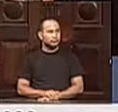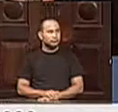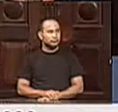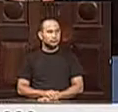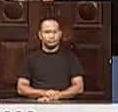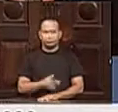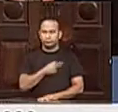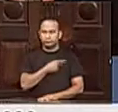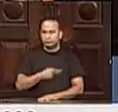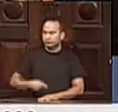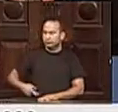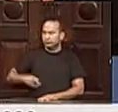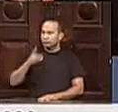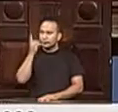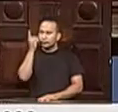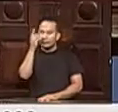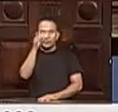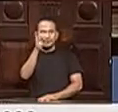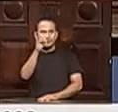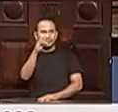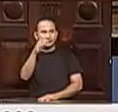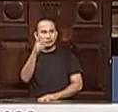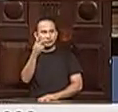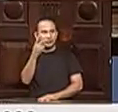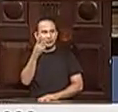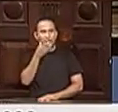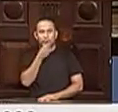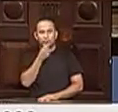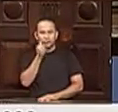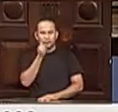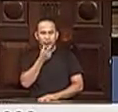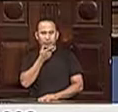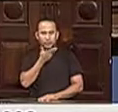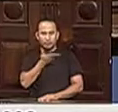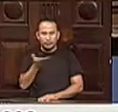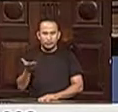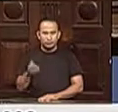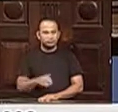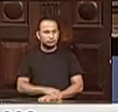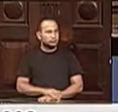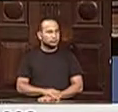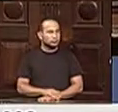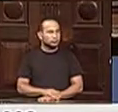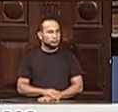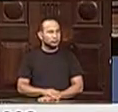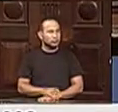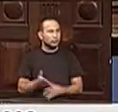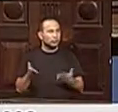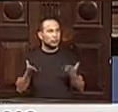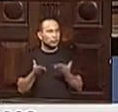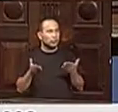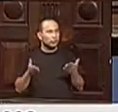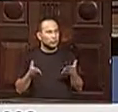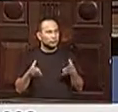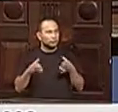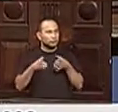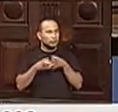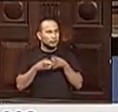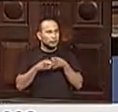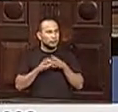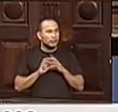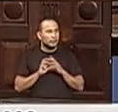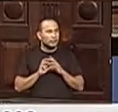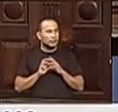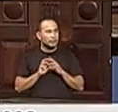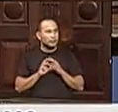Senhora Presidente, deputada Fatinha, senhoras e senhores deputados, senhores e senhoras presentes. Hoje, na Comissão de Representação